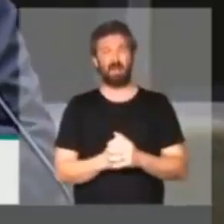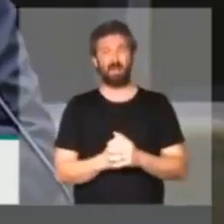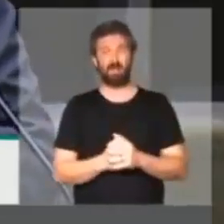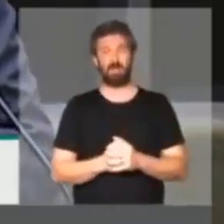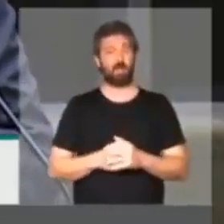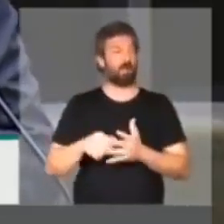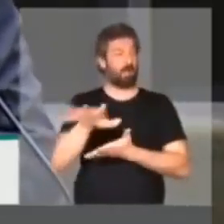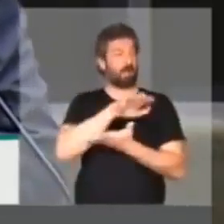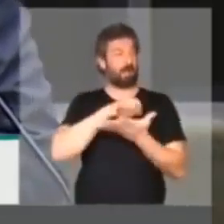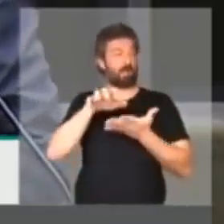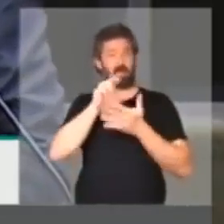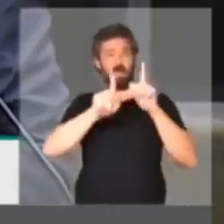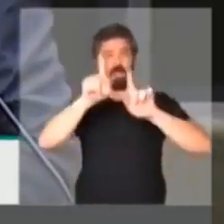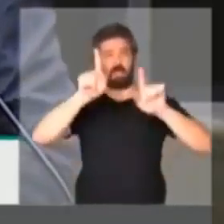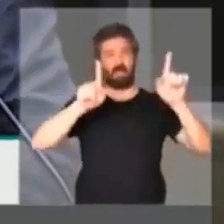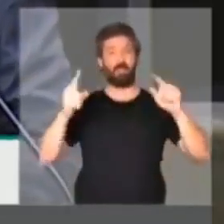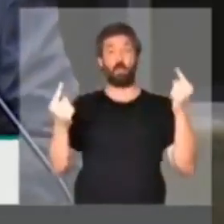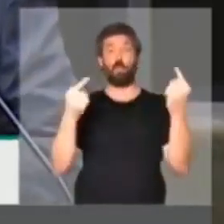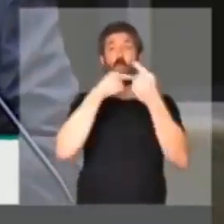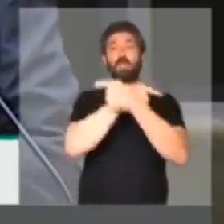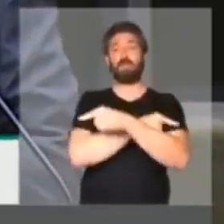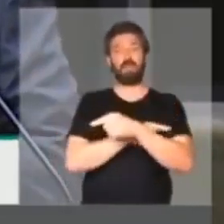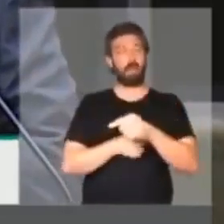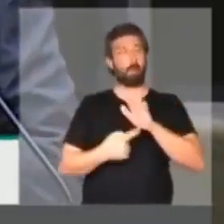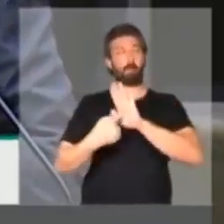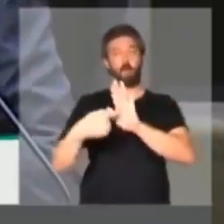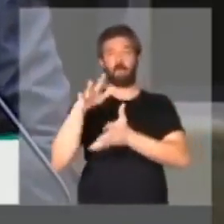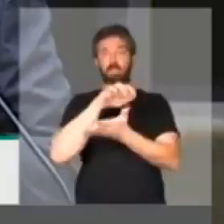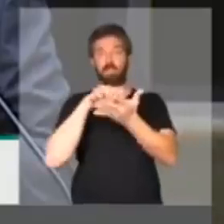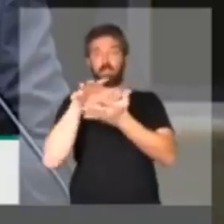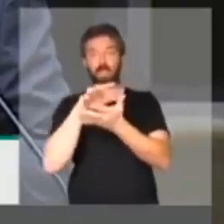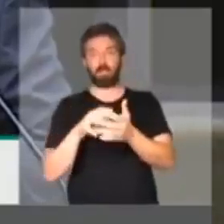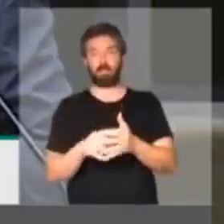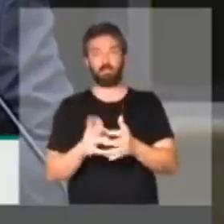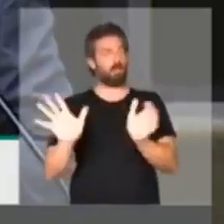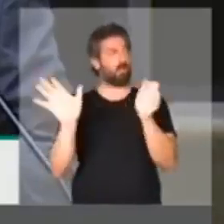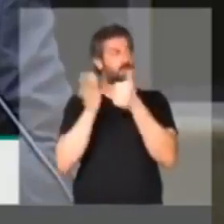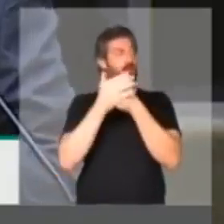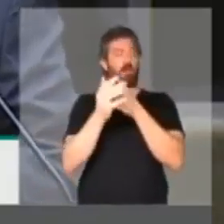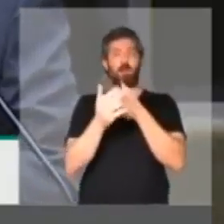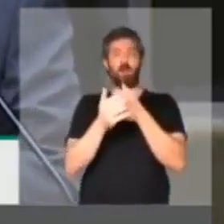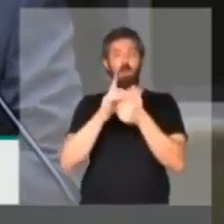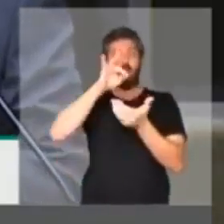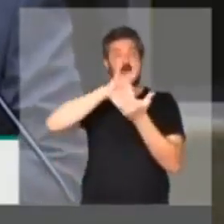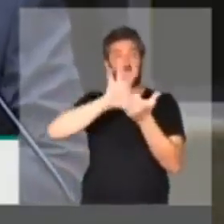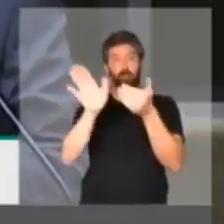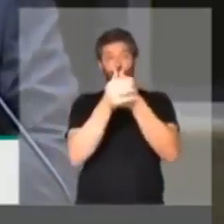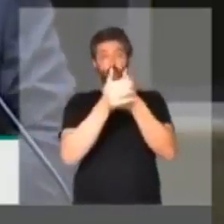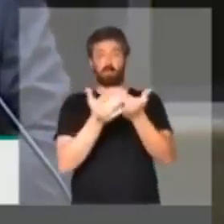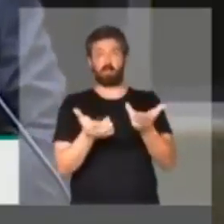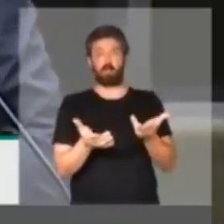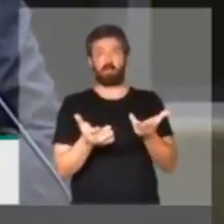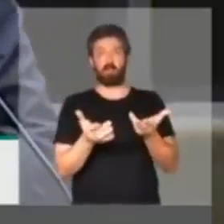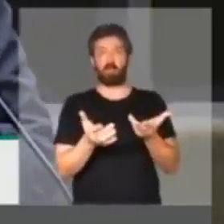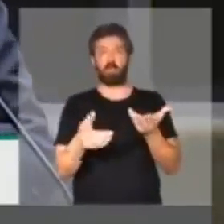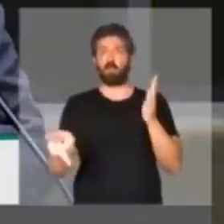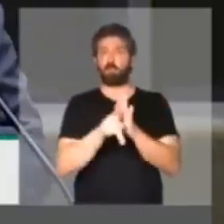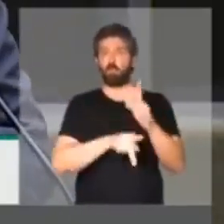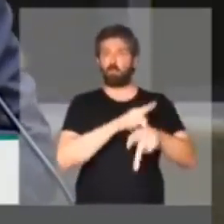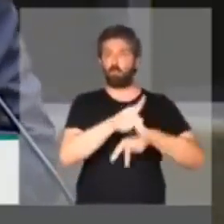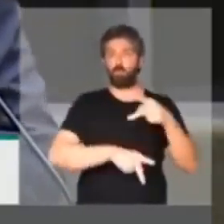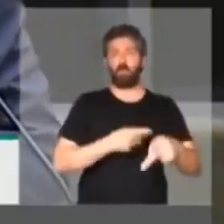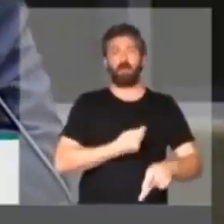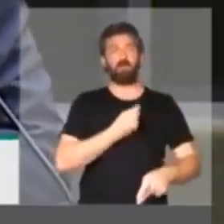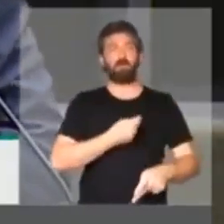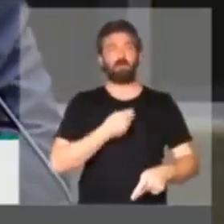interpreta os gráficos de maneira contrária e tenta esconder a realidade vivida pelo povo